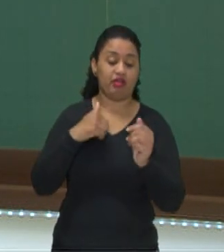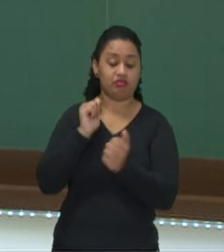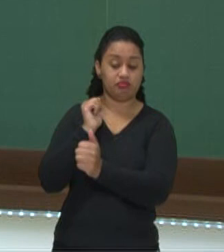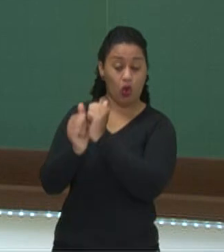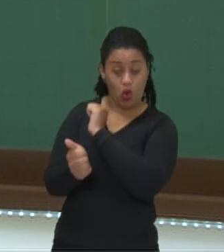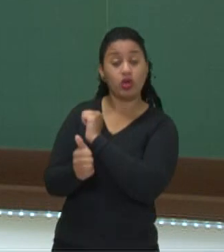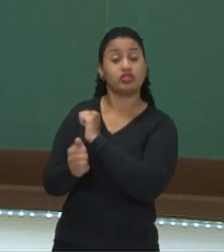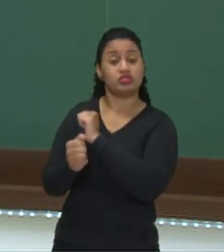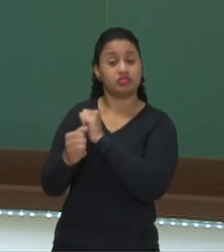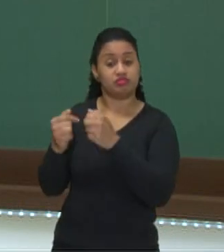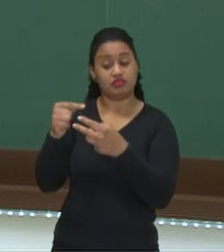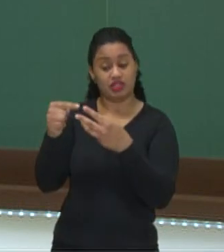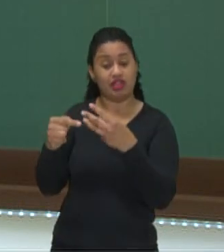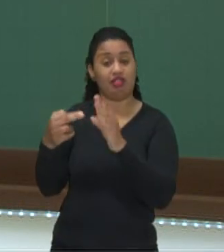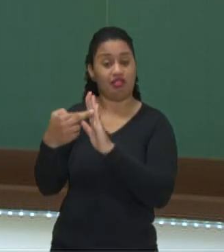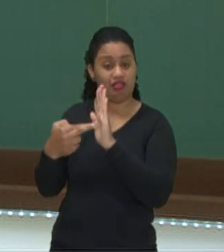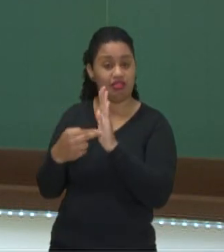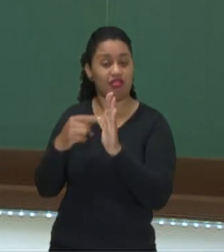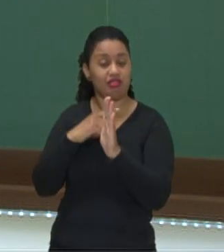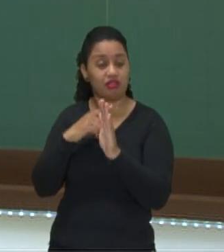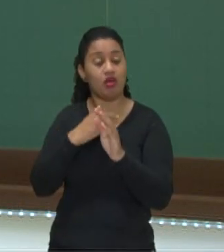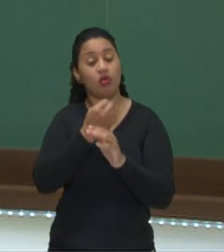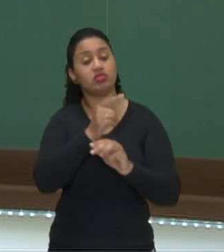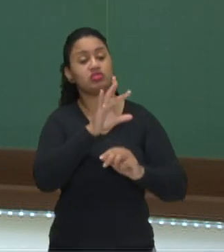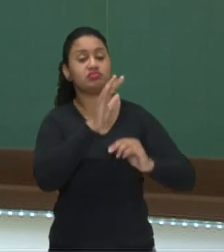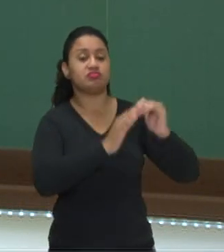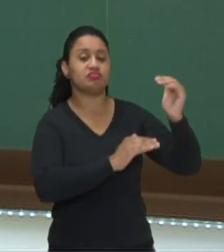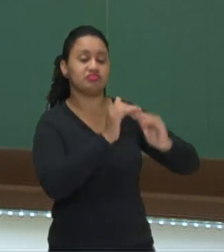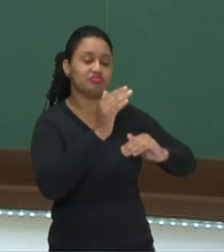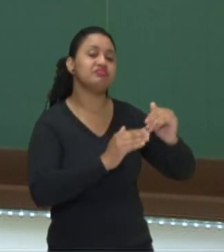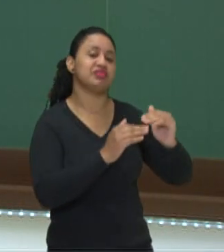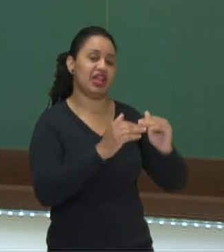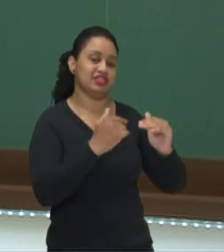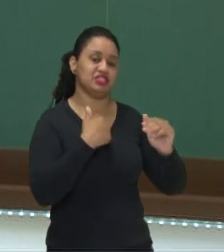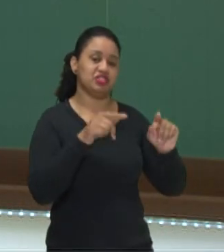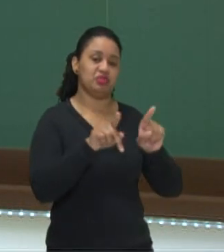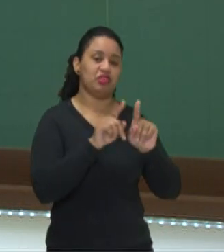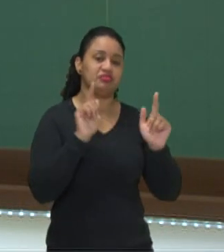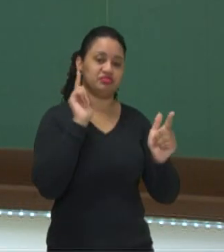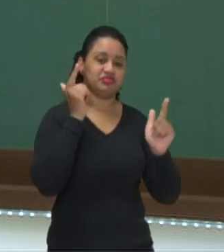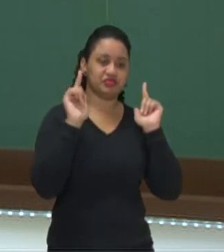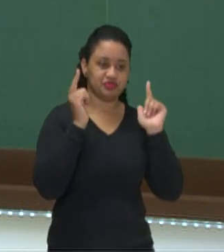do esporte ou se elas são apenas práticas e atividades de aventura.